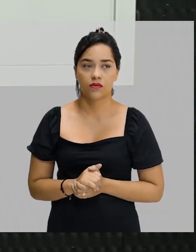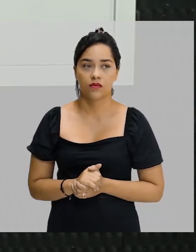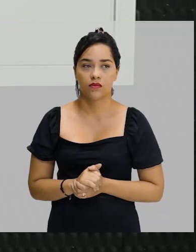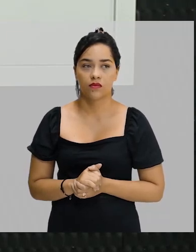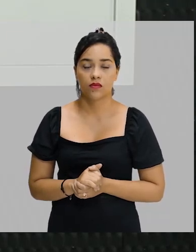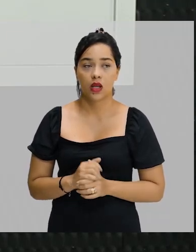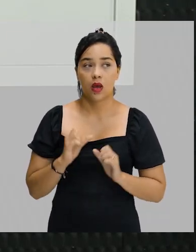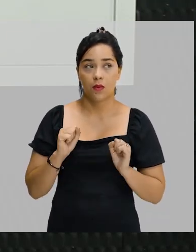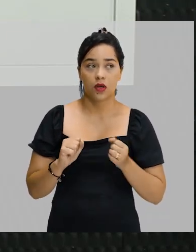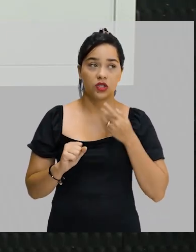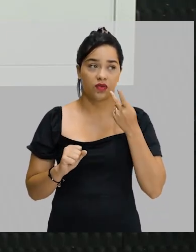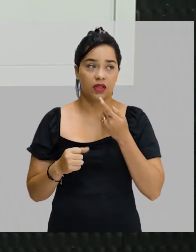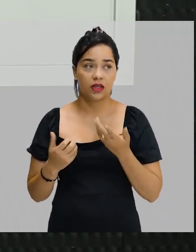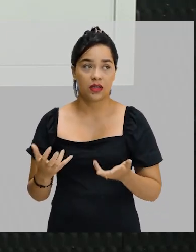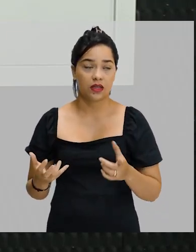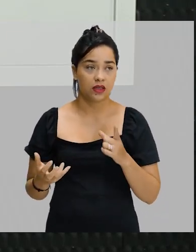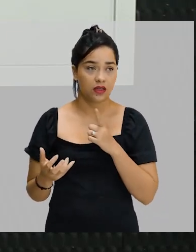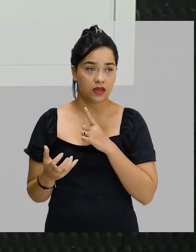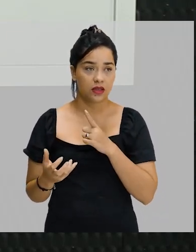Então, posso dizer aqui, ó,